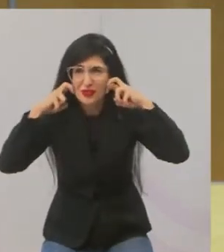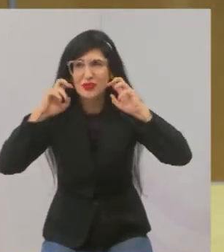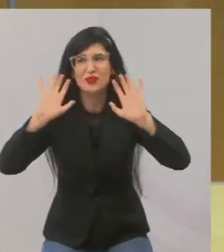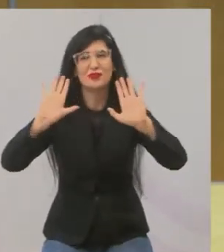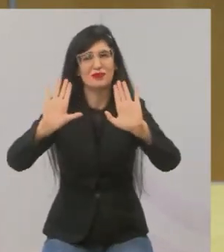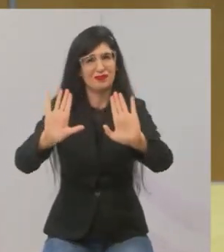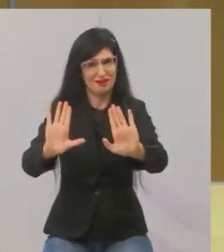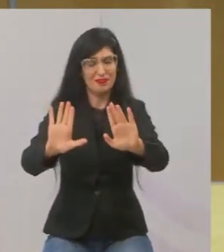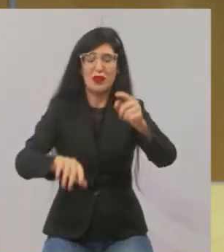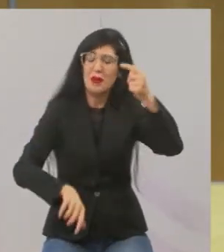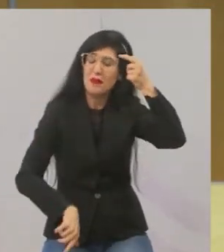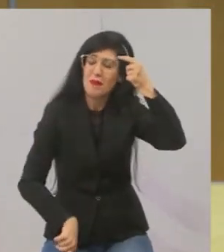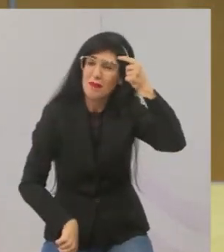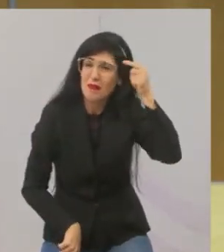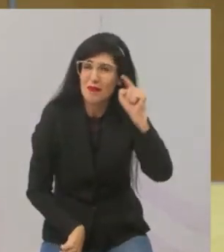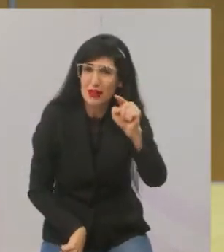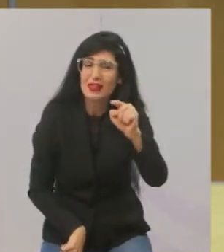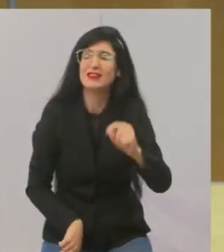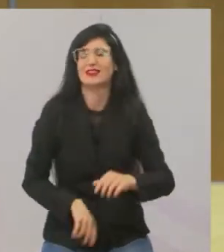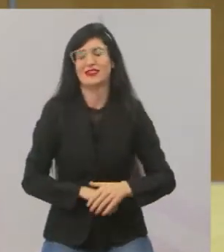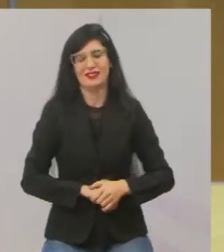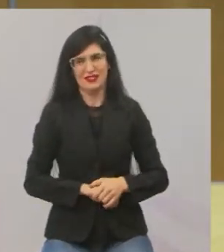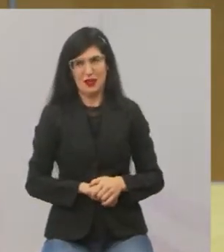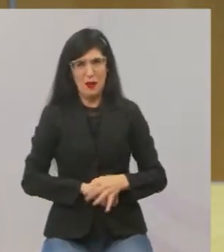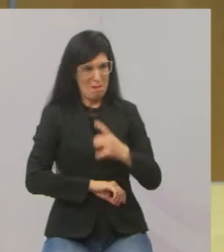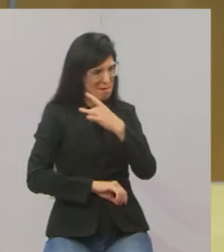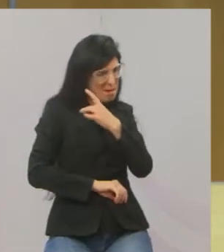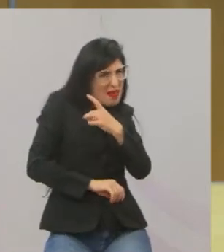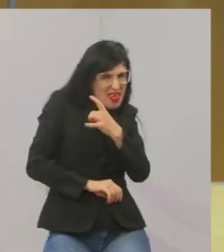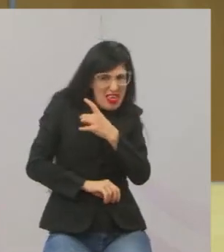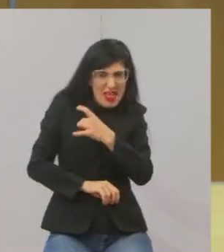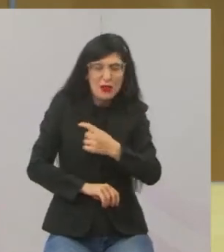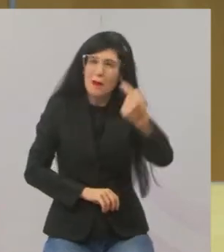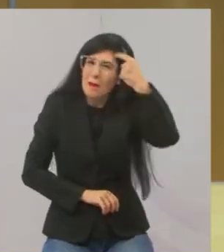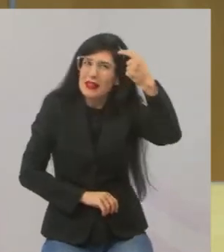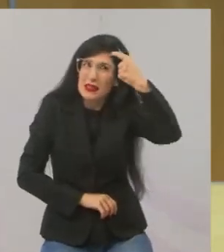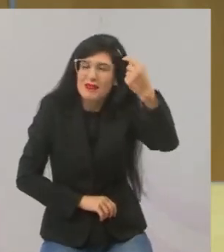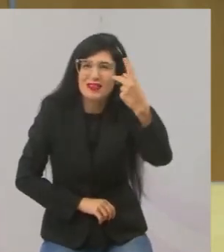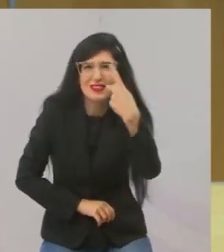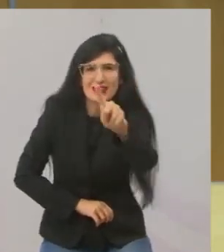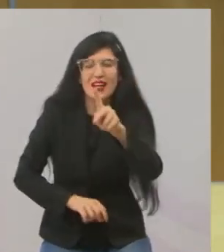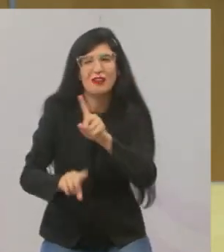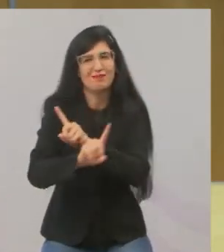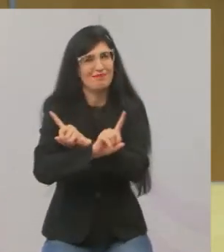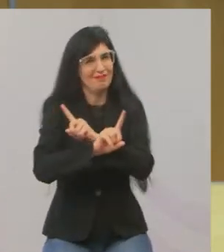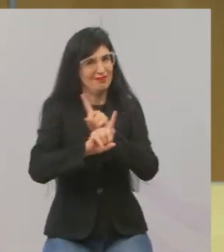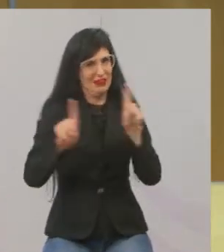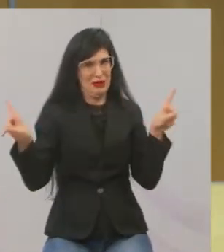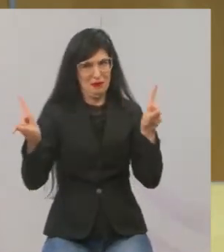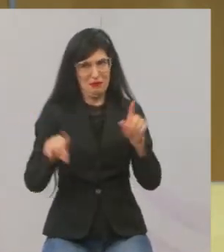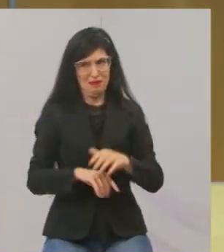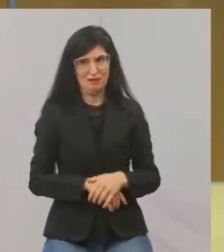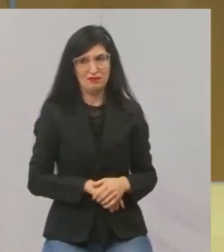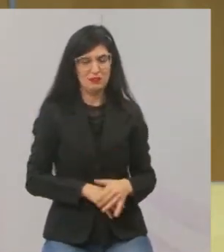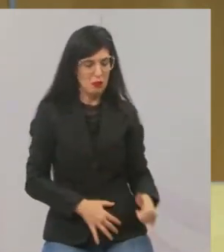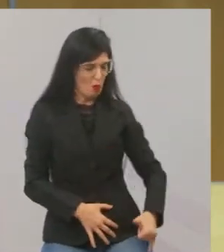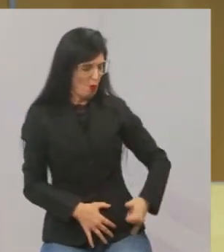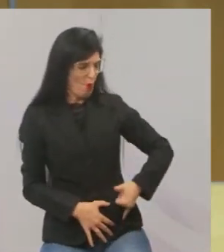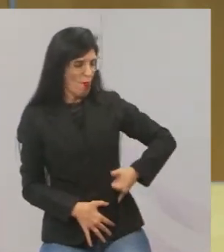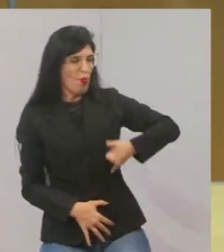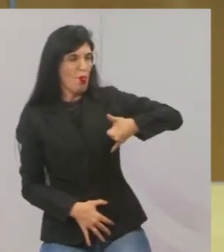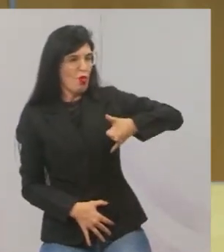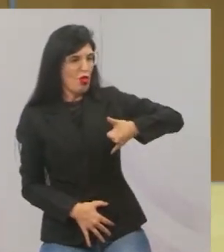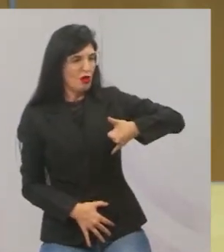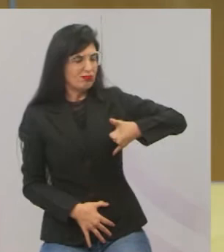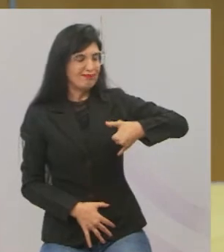você analisar. Mas não tenha medo não, do seu pensamento, porque nós temos um juiz